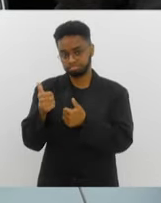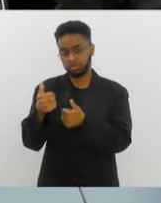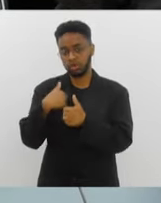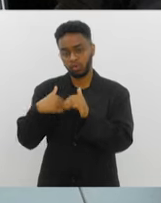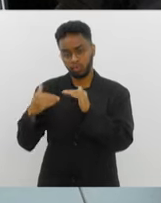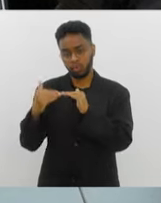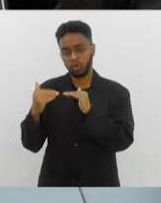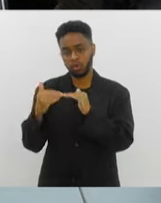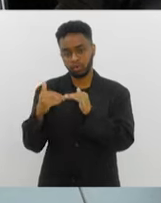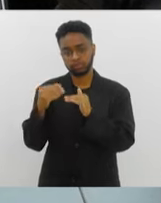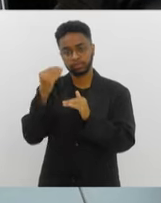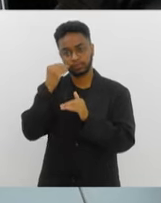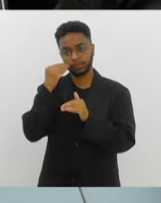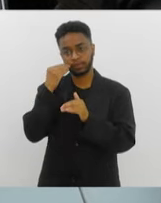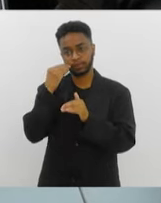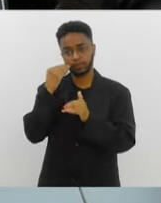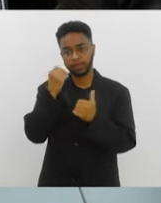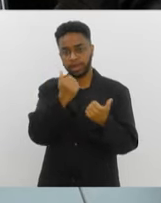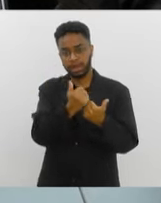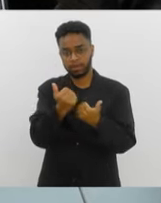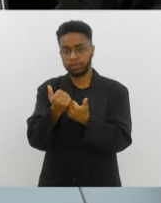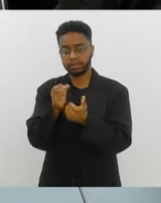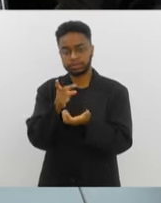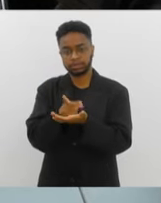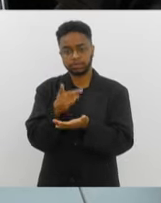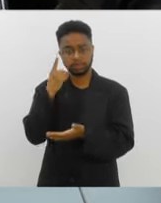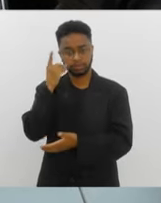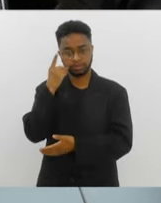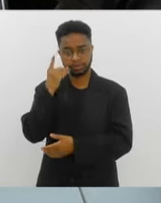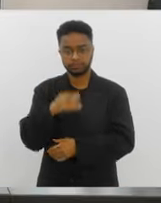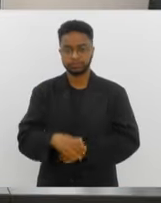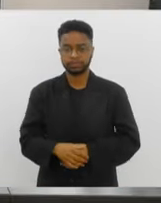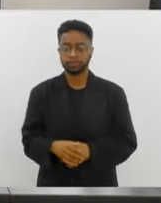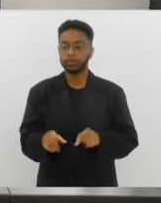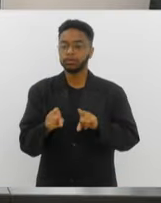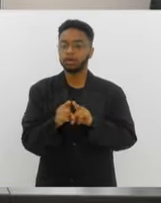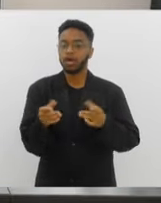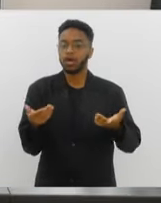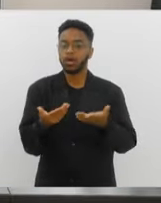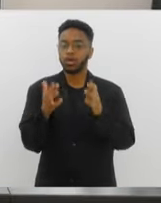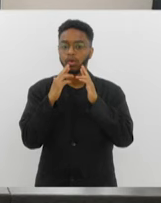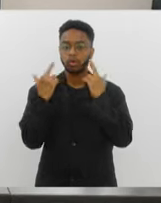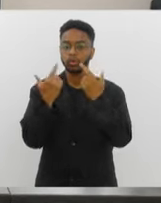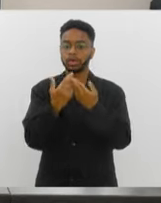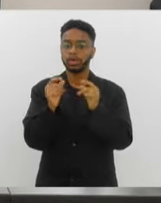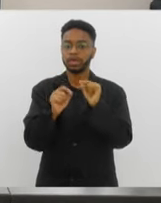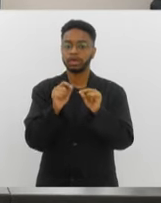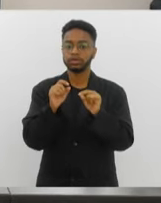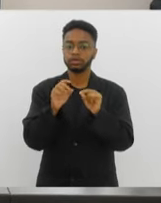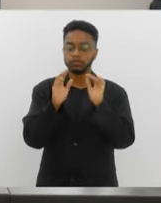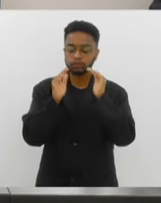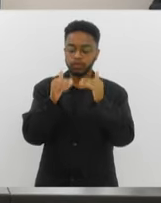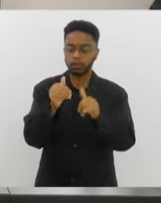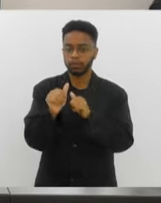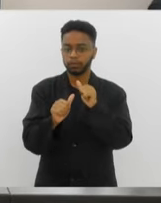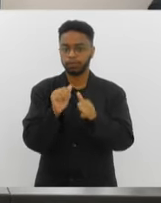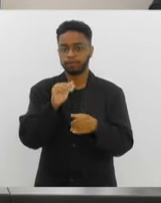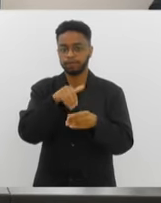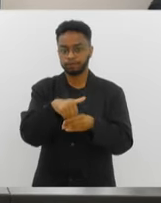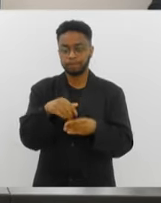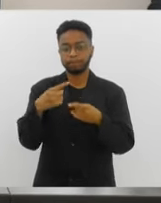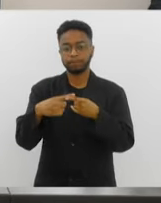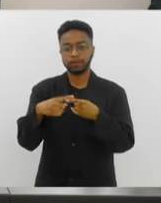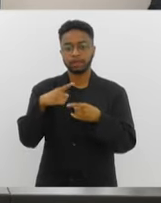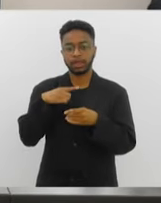prestigiar os nossos colegas sempre que for possível. Não, e essa sessão especial aqui é uma sessão de mudança de voto mesmo, porque são os processos que